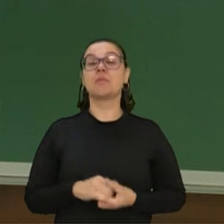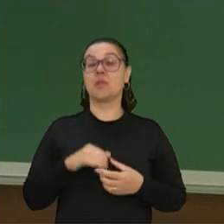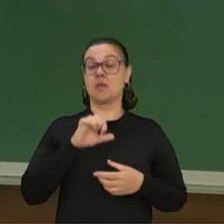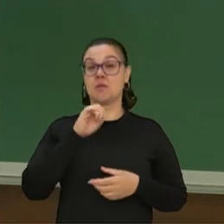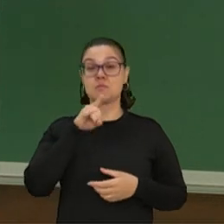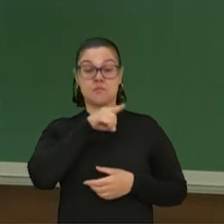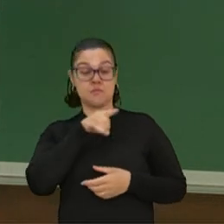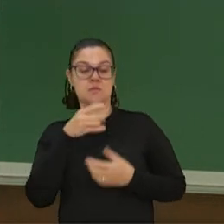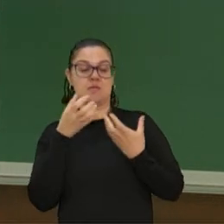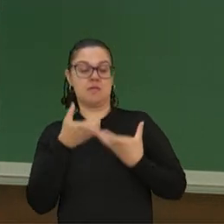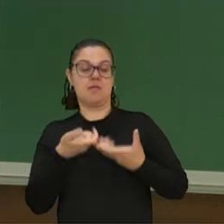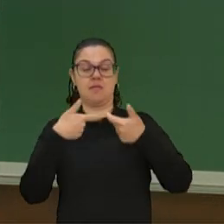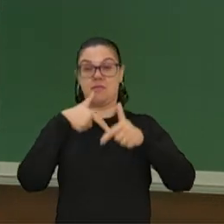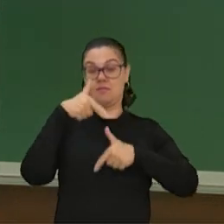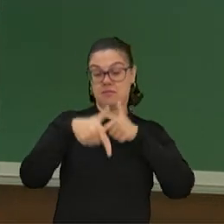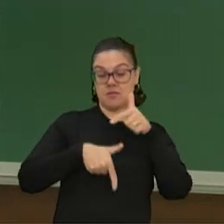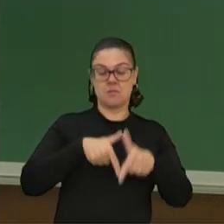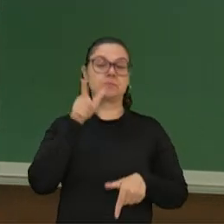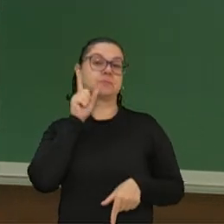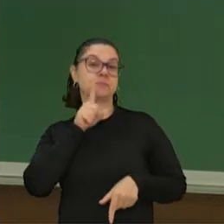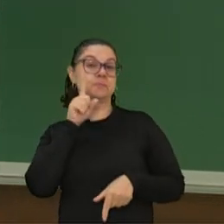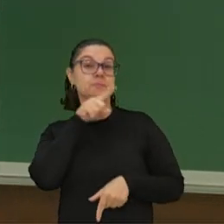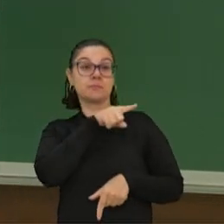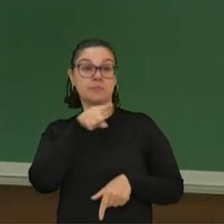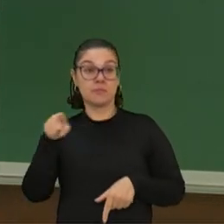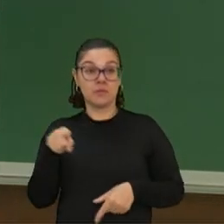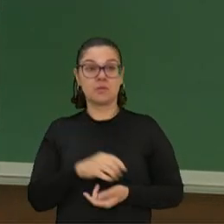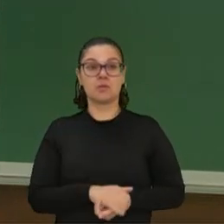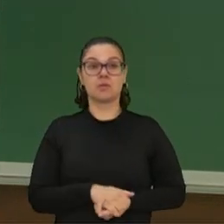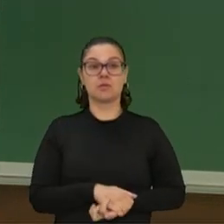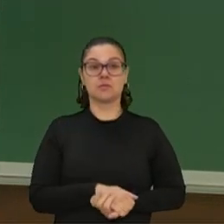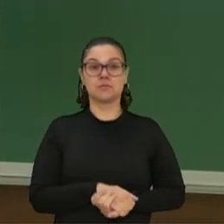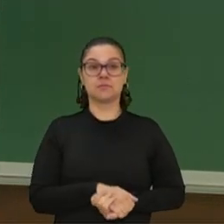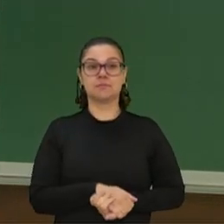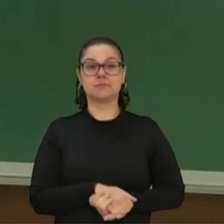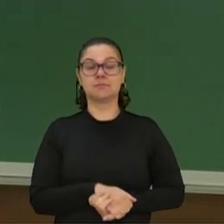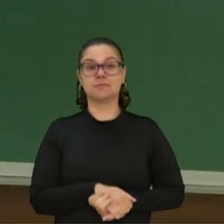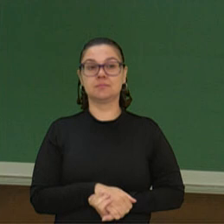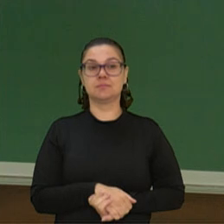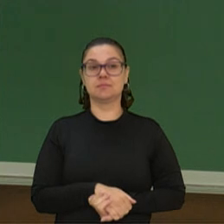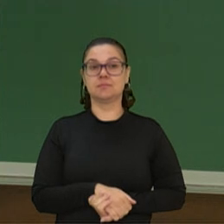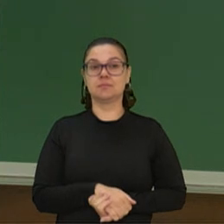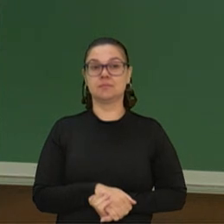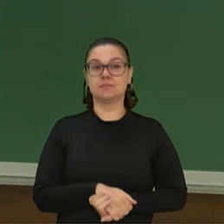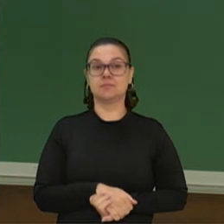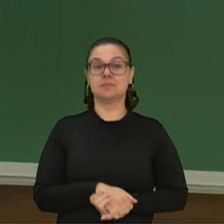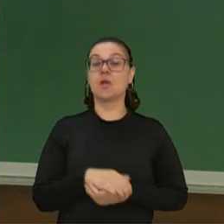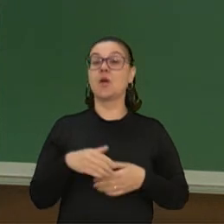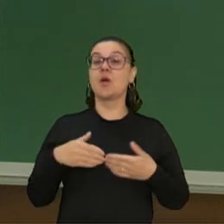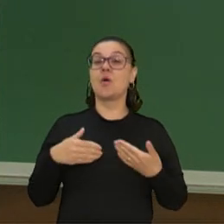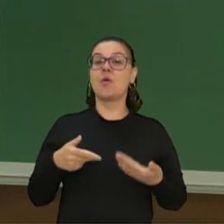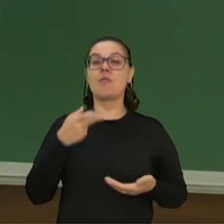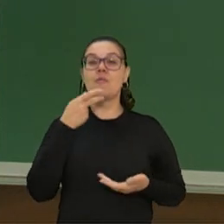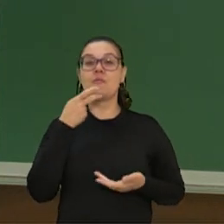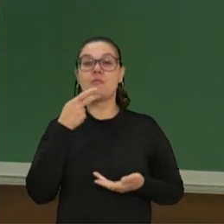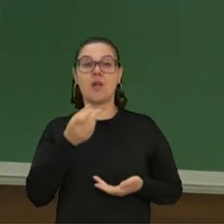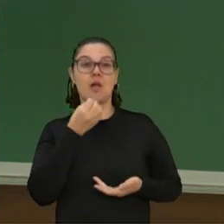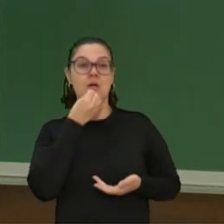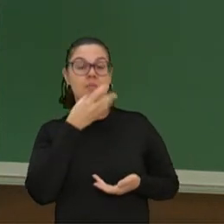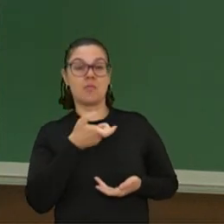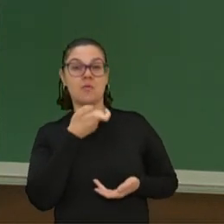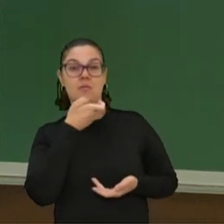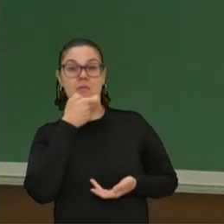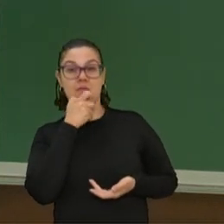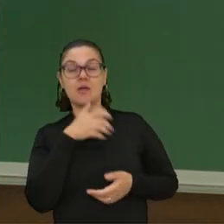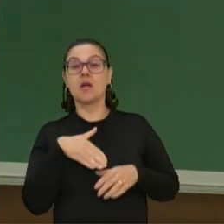quer trabalhar nos Estados Unidos, você should or have to speak good English. Falar um bom